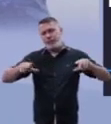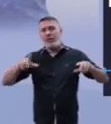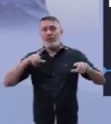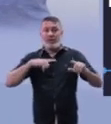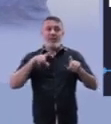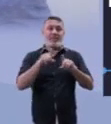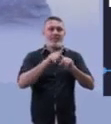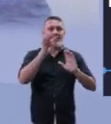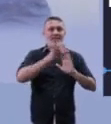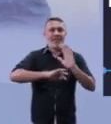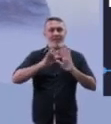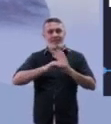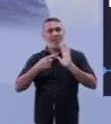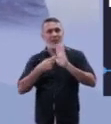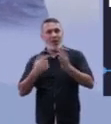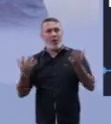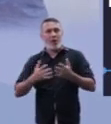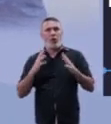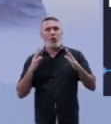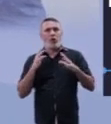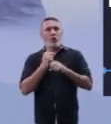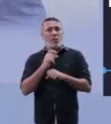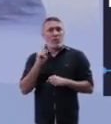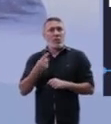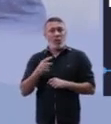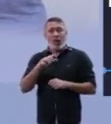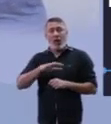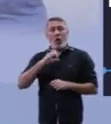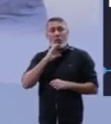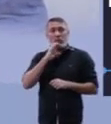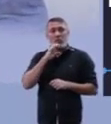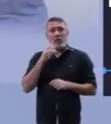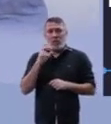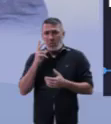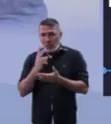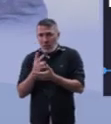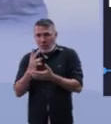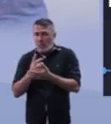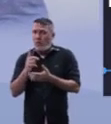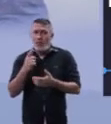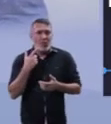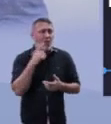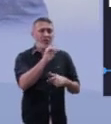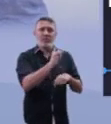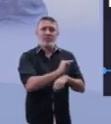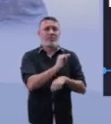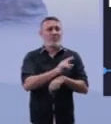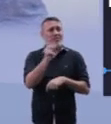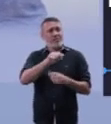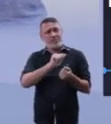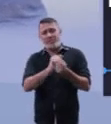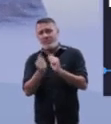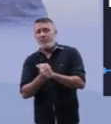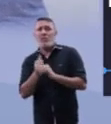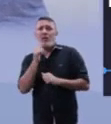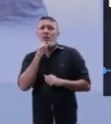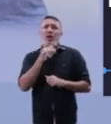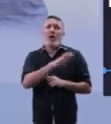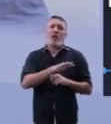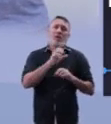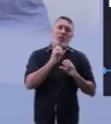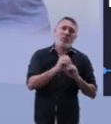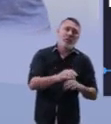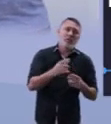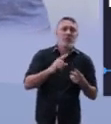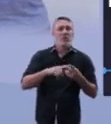ideia. E esses textos também, que é apresentado, que tiraram nota 1000, essa área do conhecimento pode ser utilizada em outras estratégias. Né?